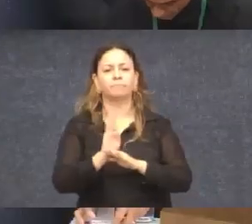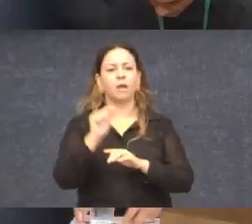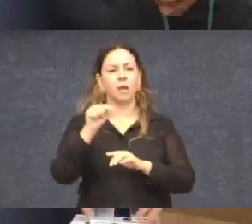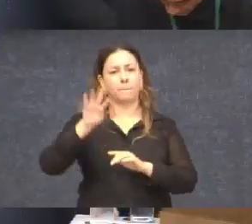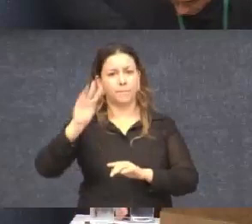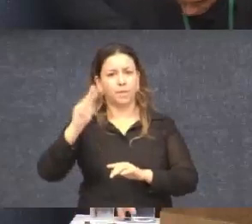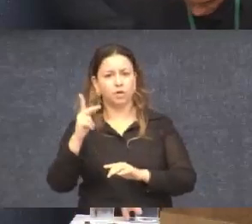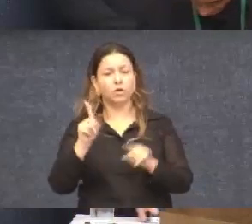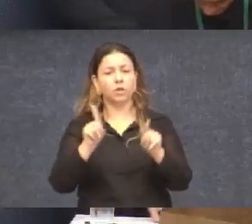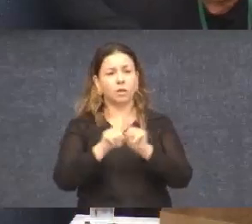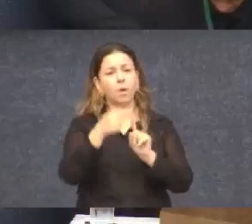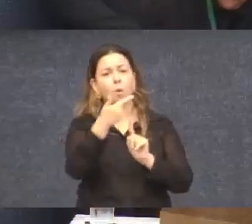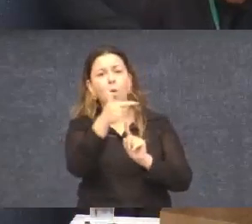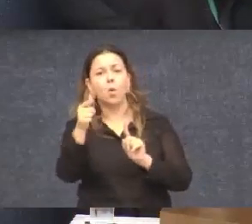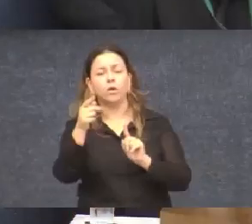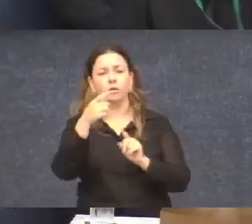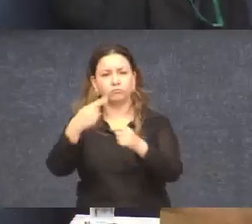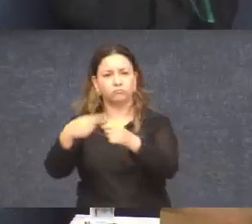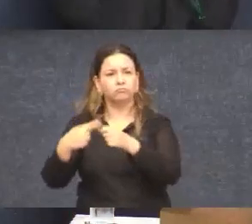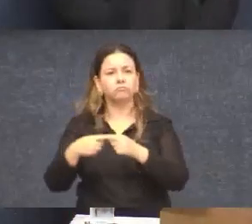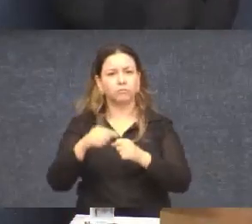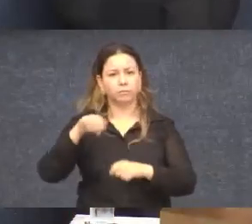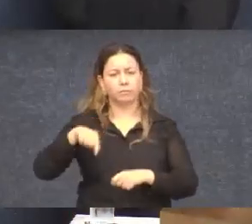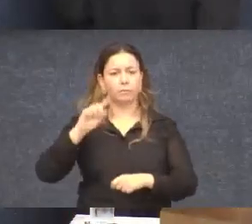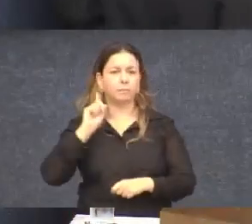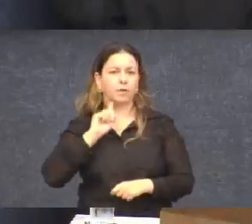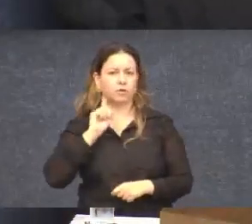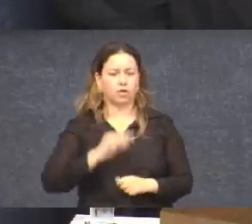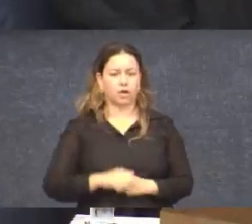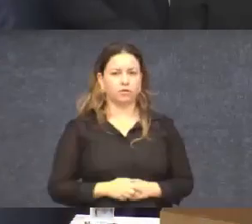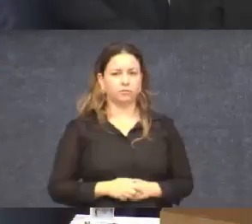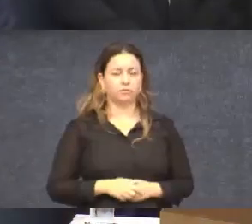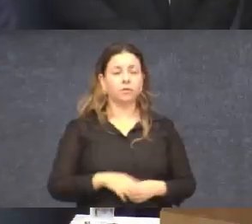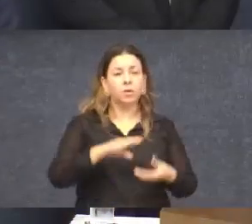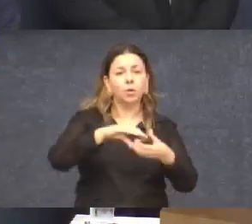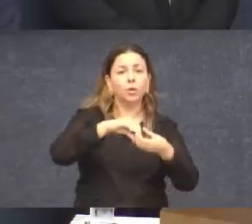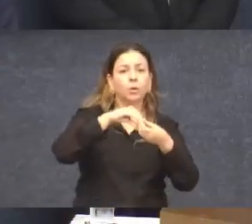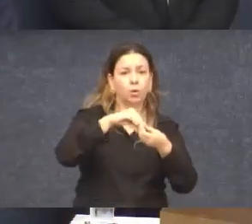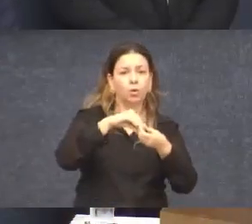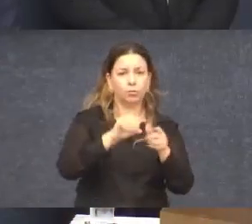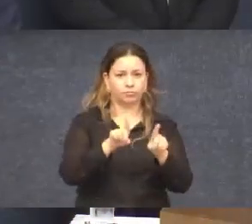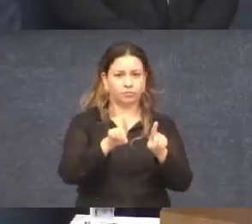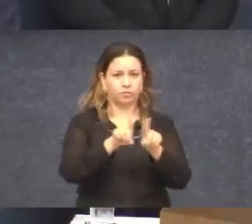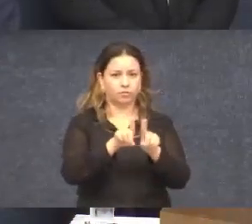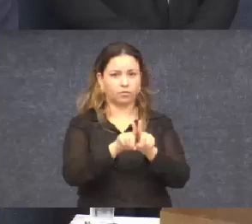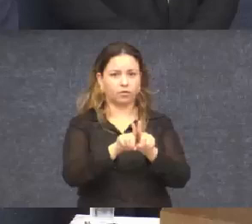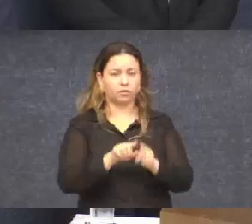também para várias regiões de Minas Gerais. Cumprimentar também,